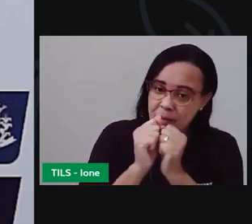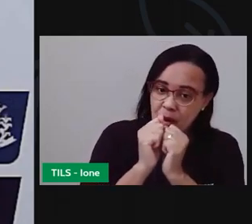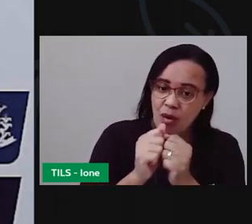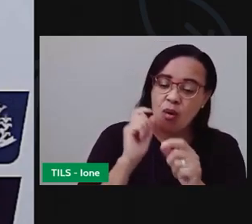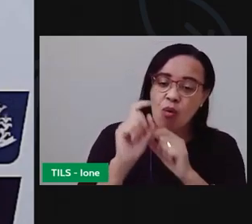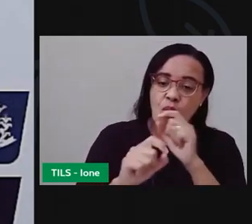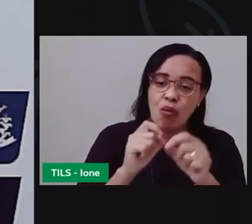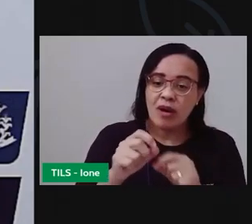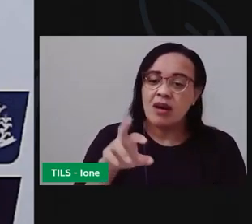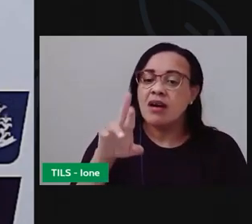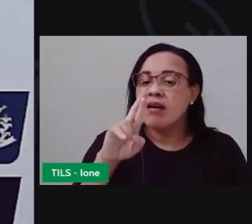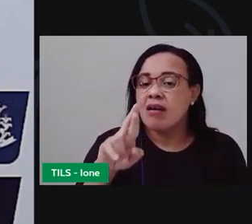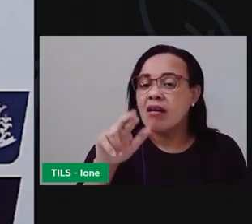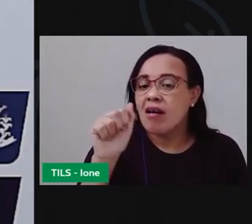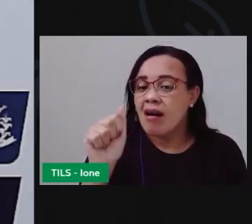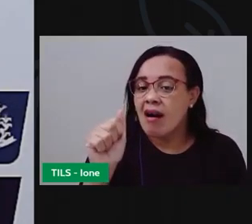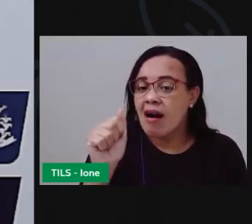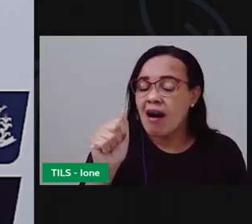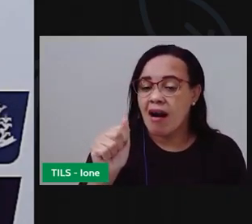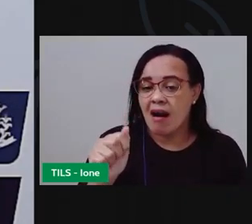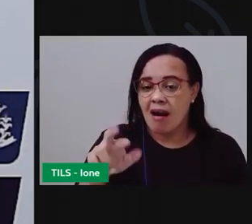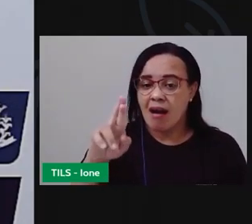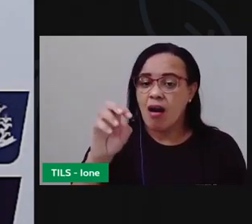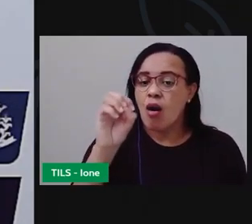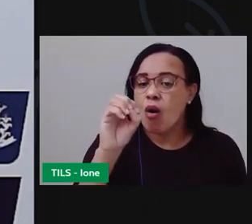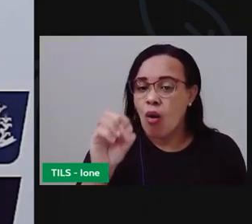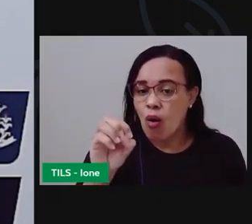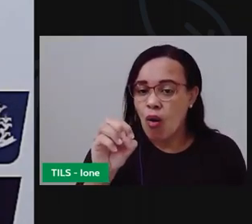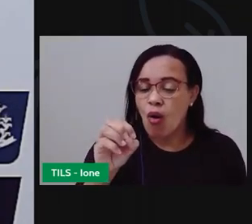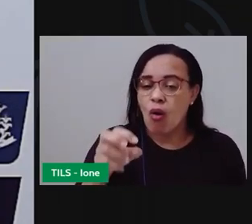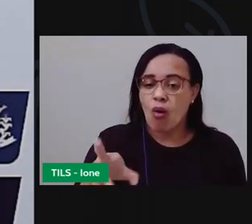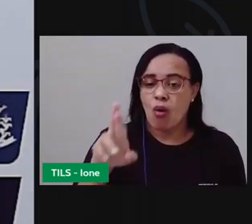como ra, ró, ru,